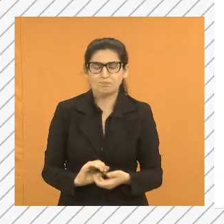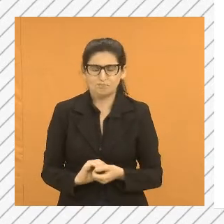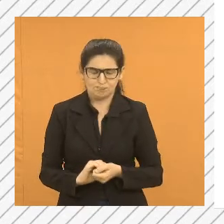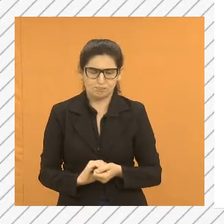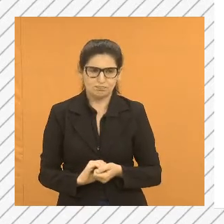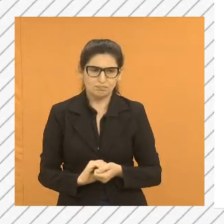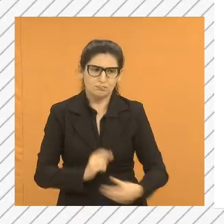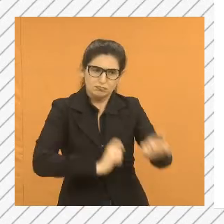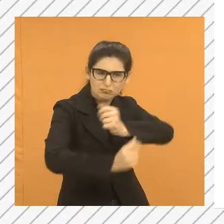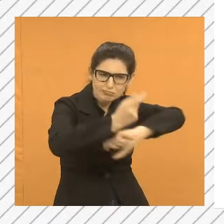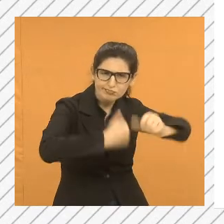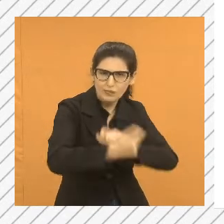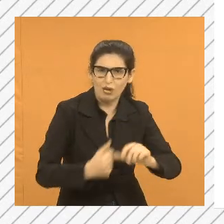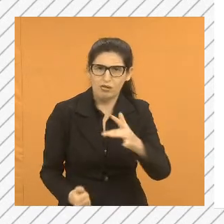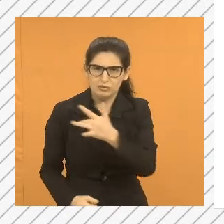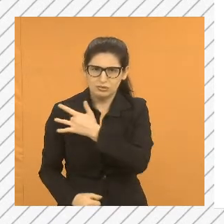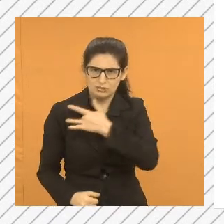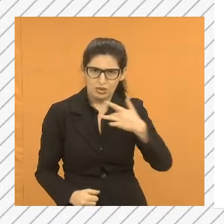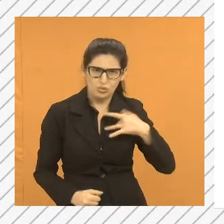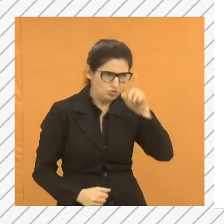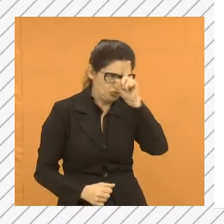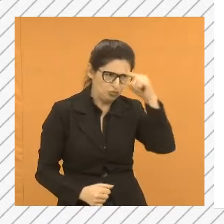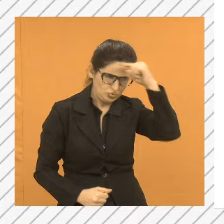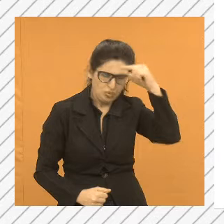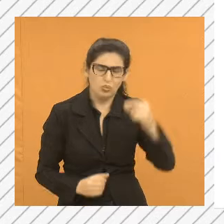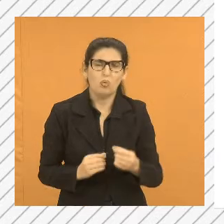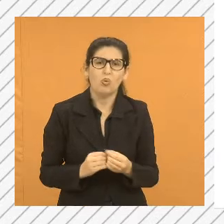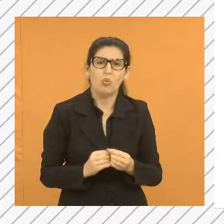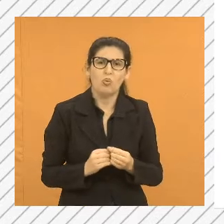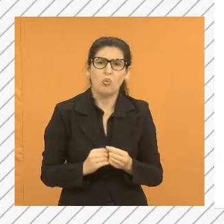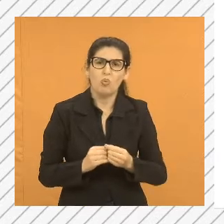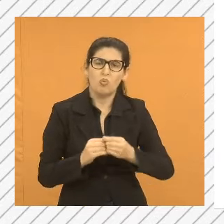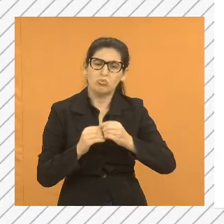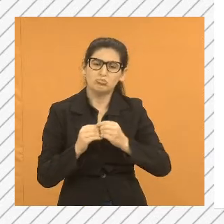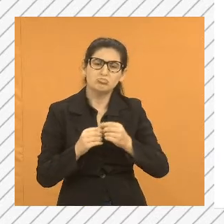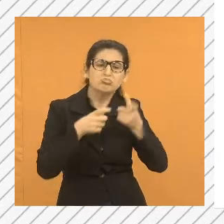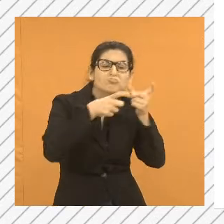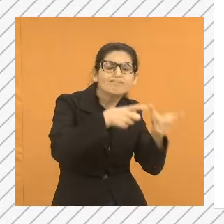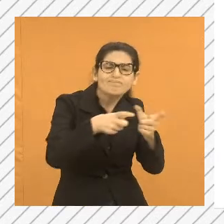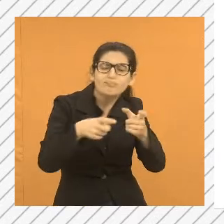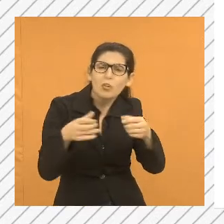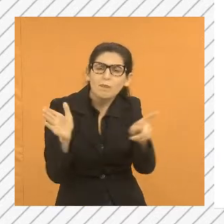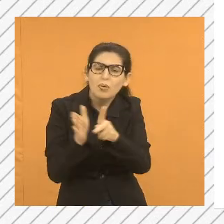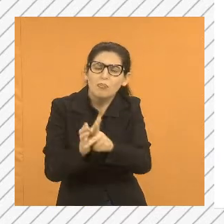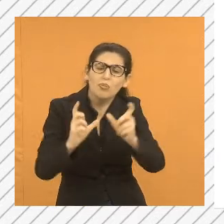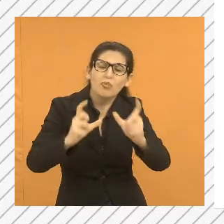Os recursos da saúde, para onde que eles são direcionados?